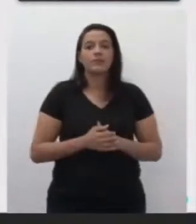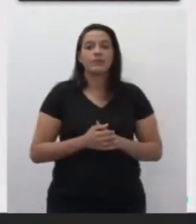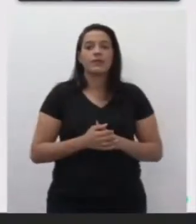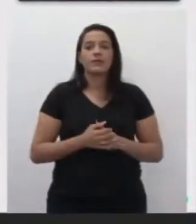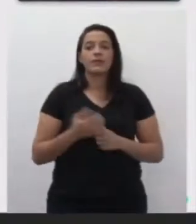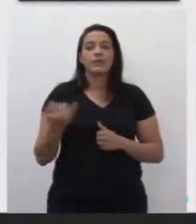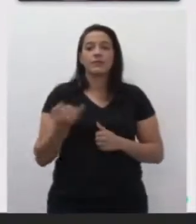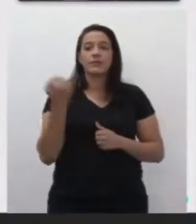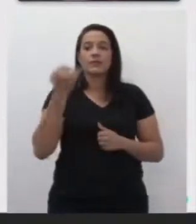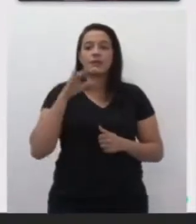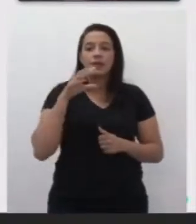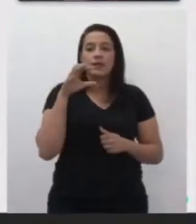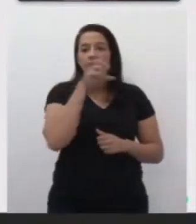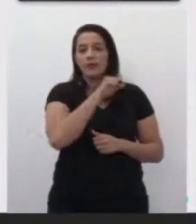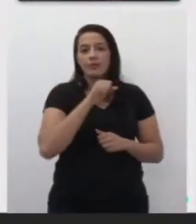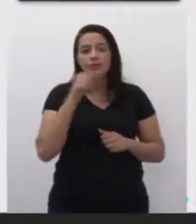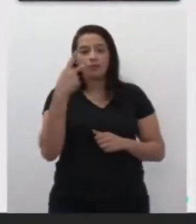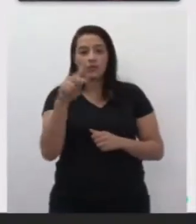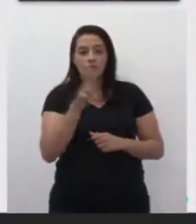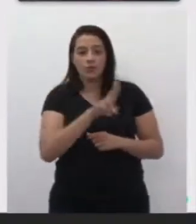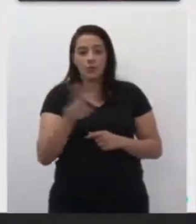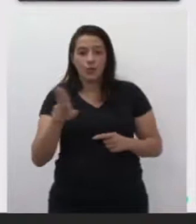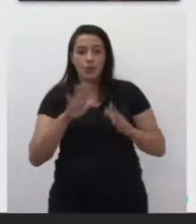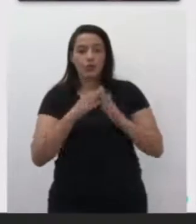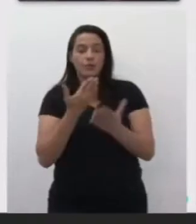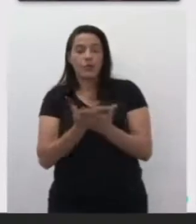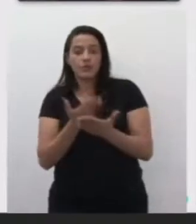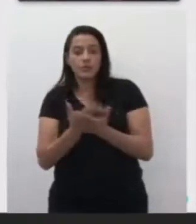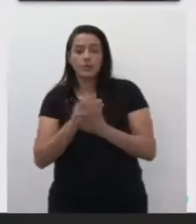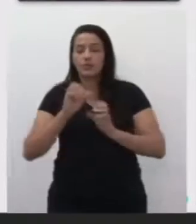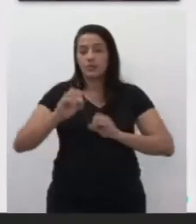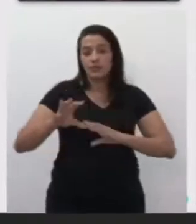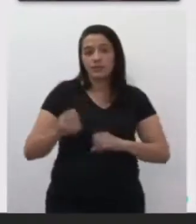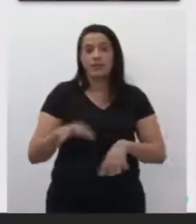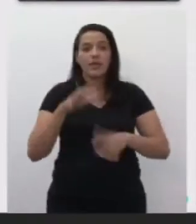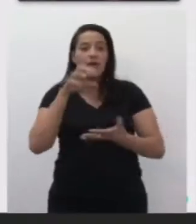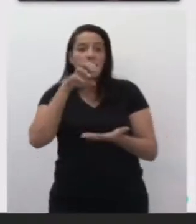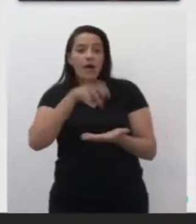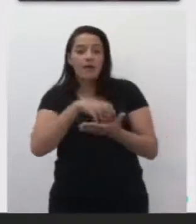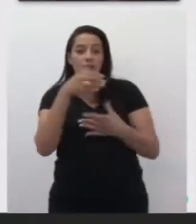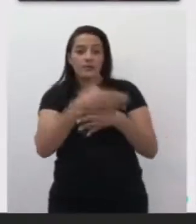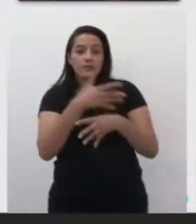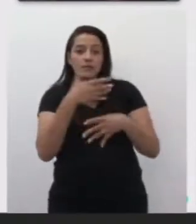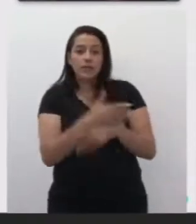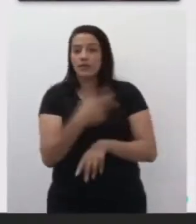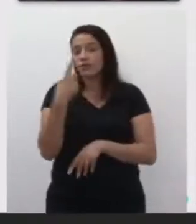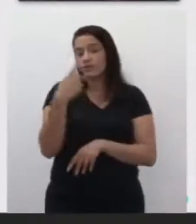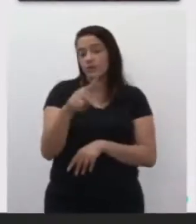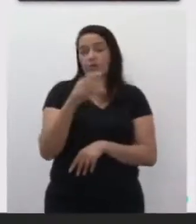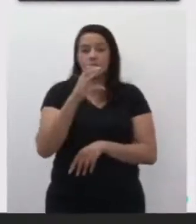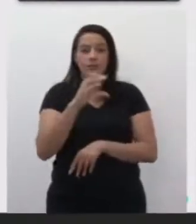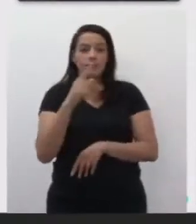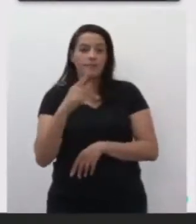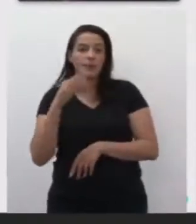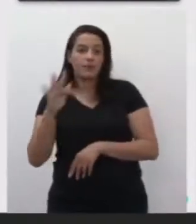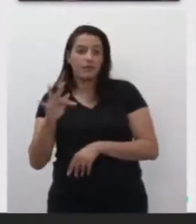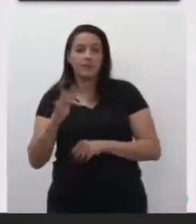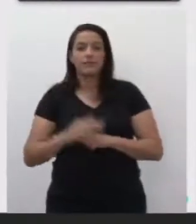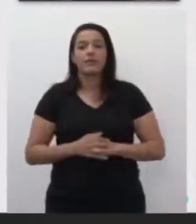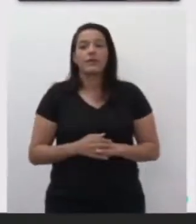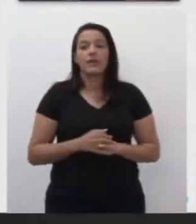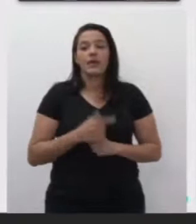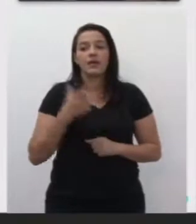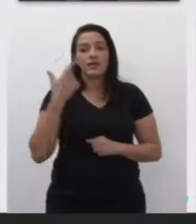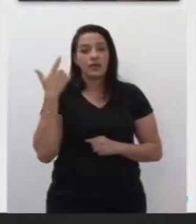para agilizar, botar o seu nome completo, a escola que você seleciona, a cidade e o seu CPF, tá? Porque aí a gente já